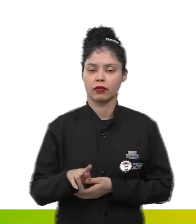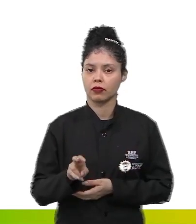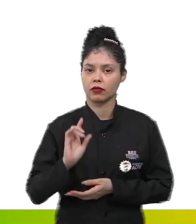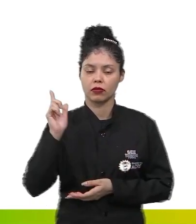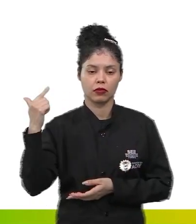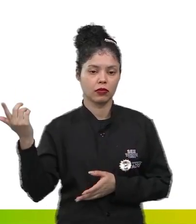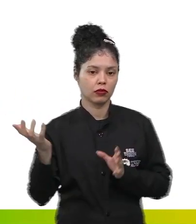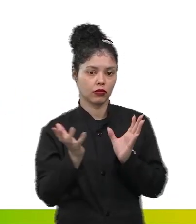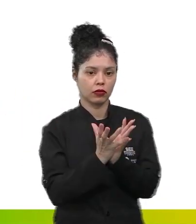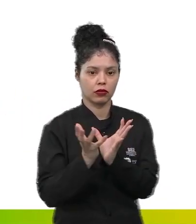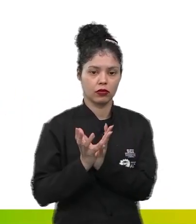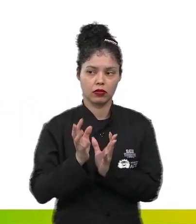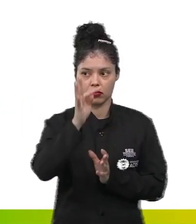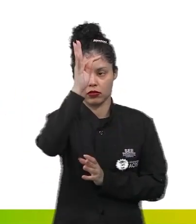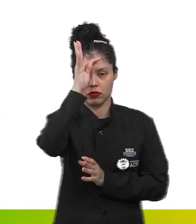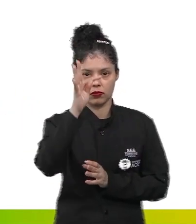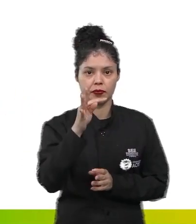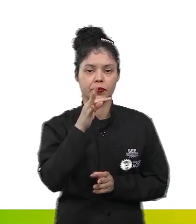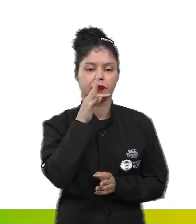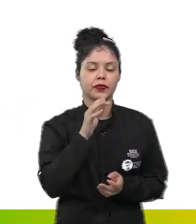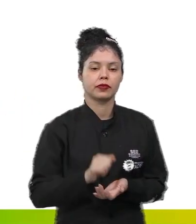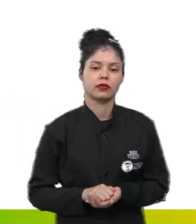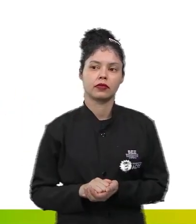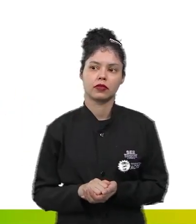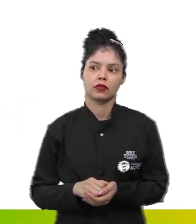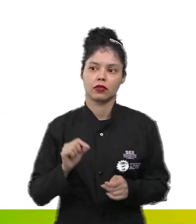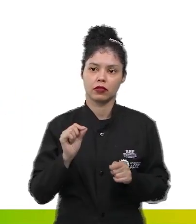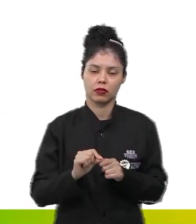outras comunidades tradicionais que